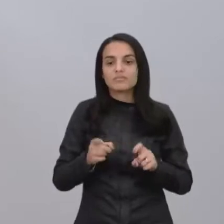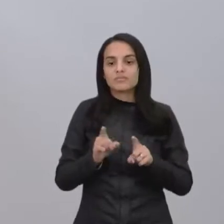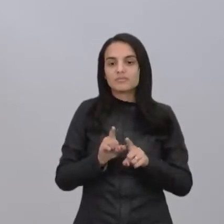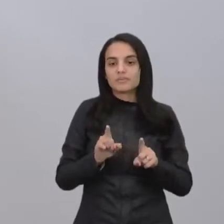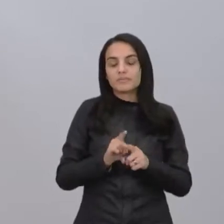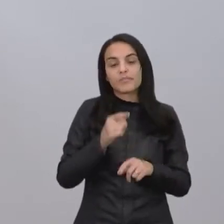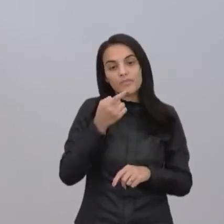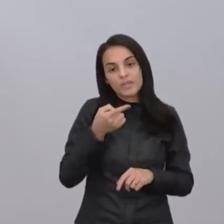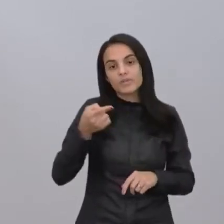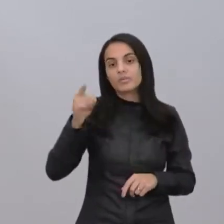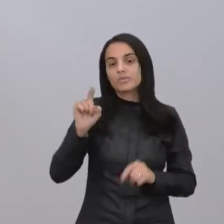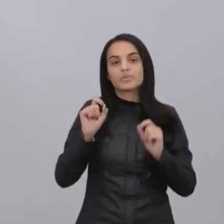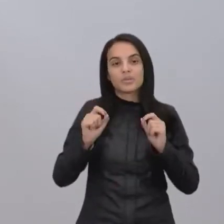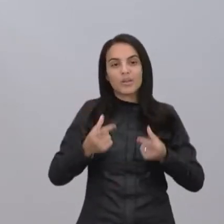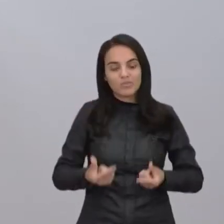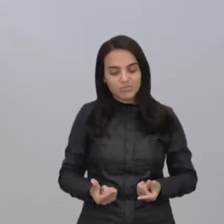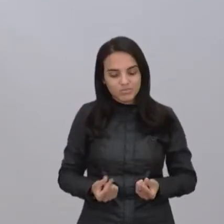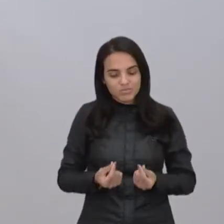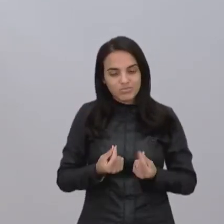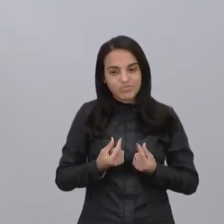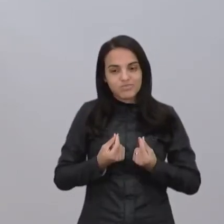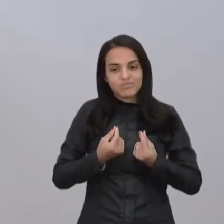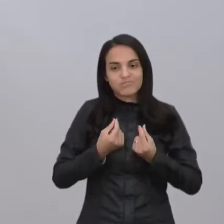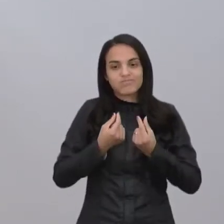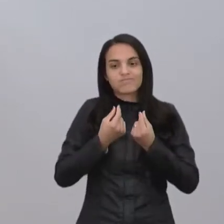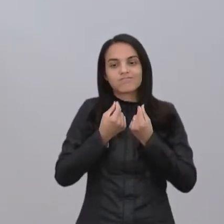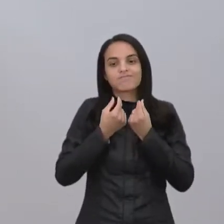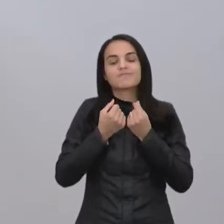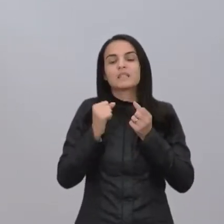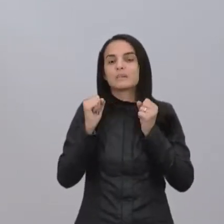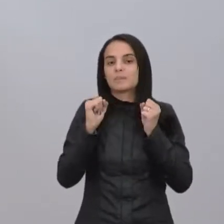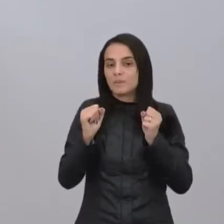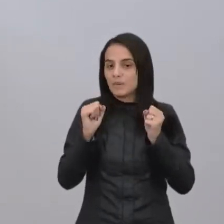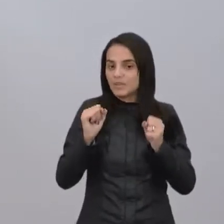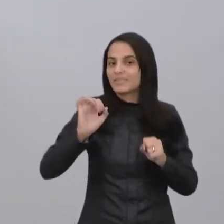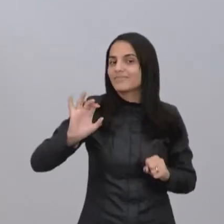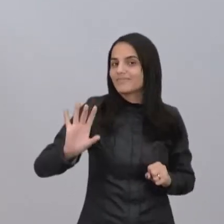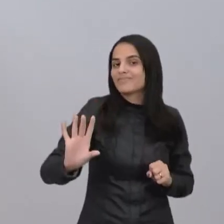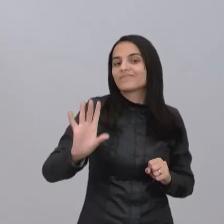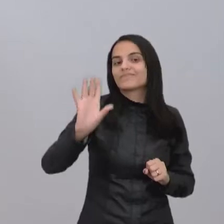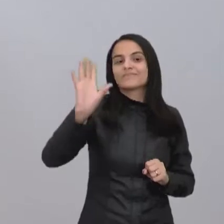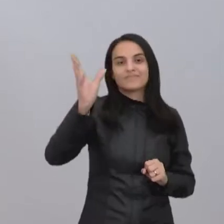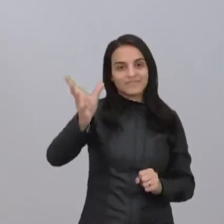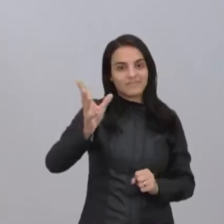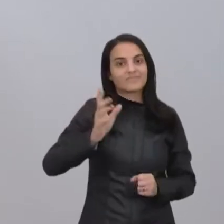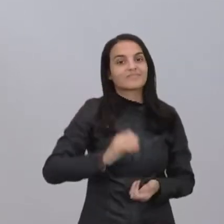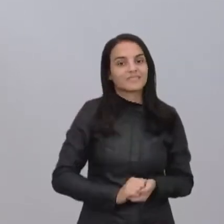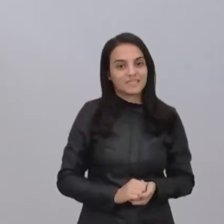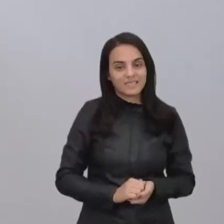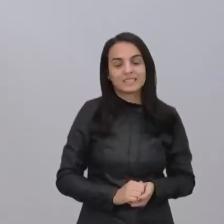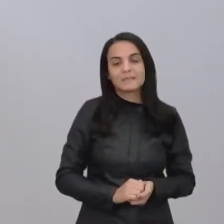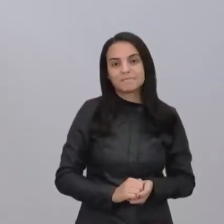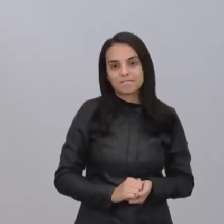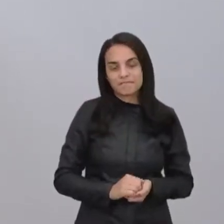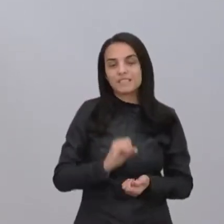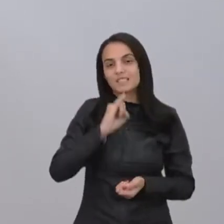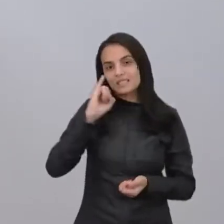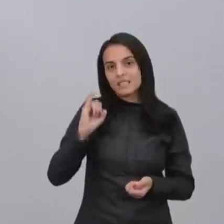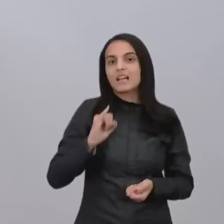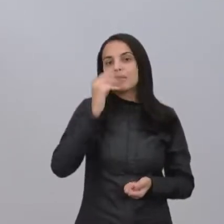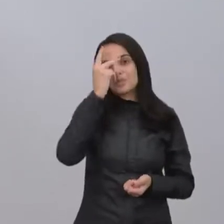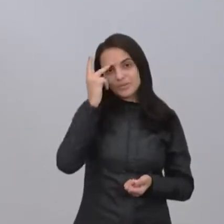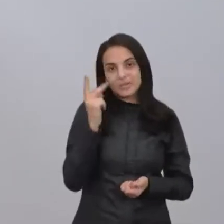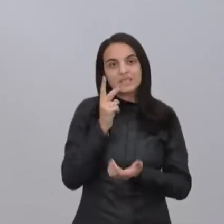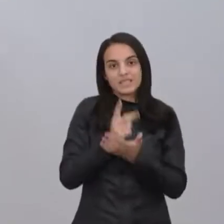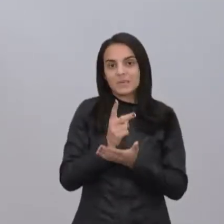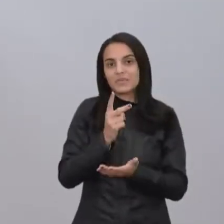por último, né, o câncer, né, pode ocasionar também o câncer, essa exposição crônica, né,